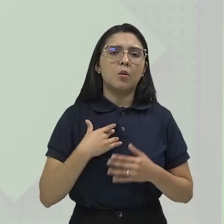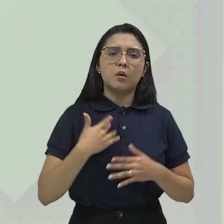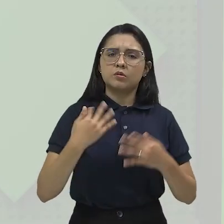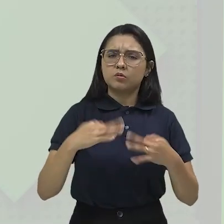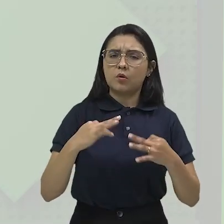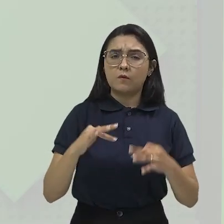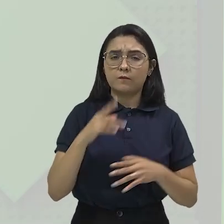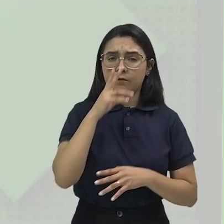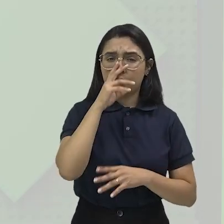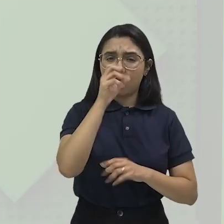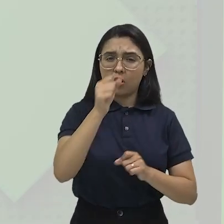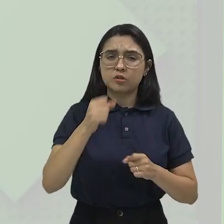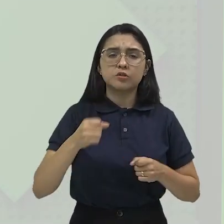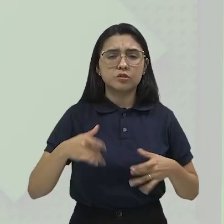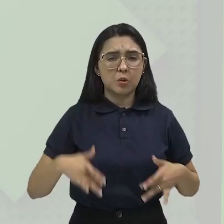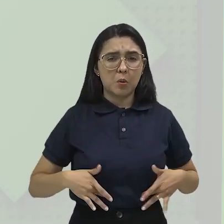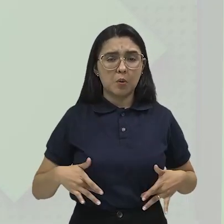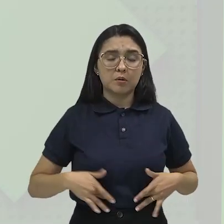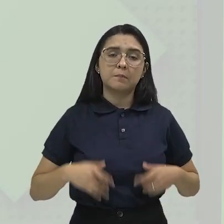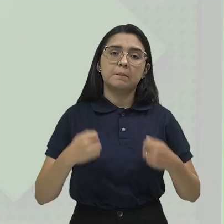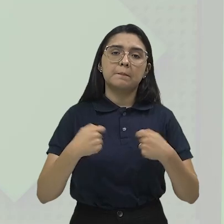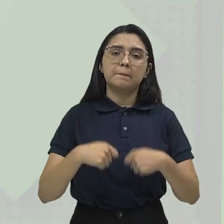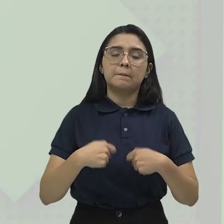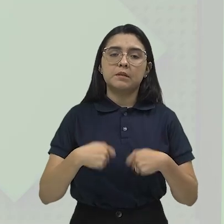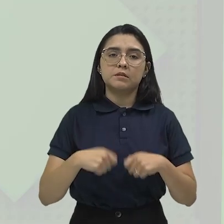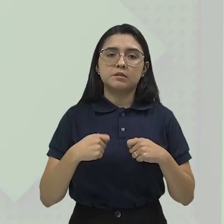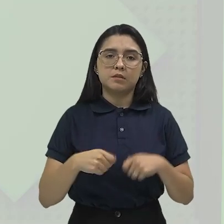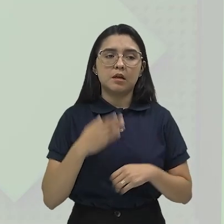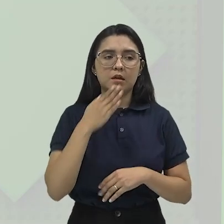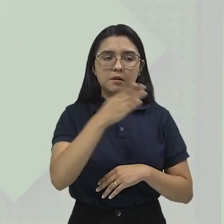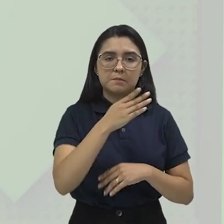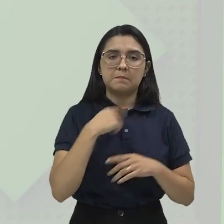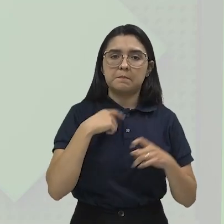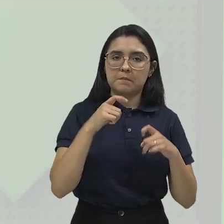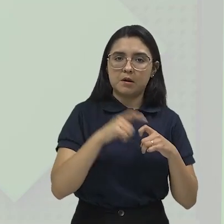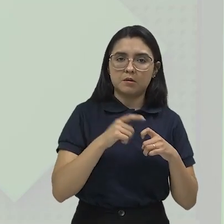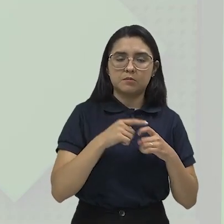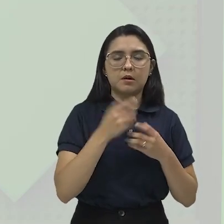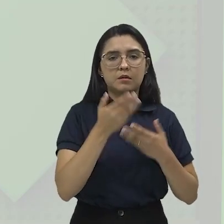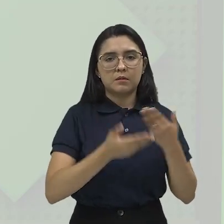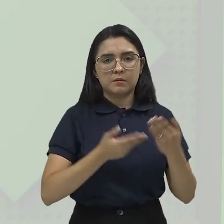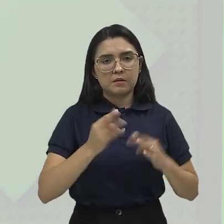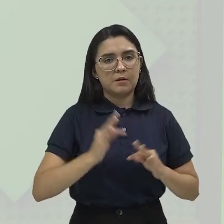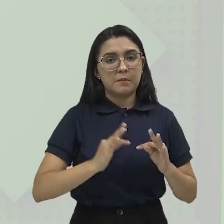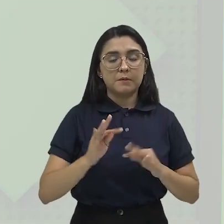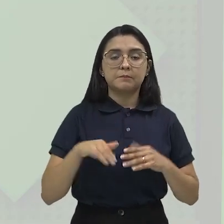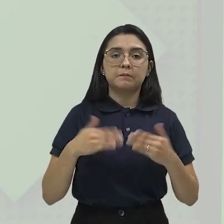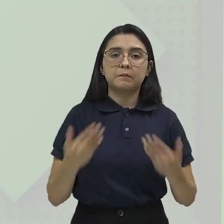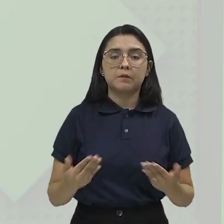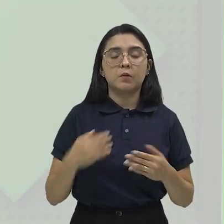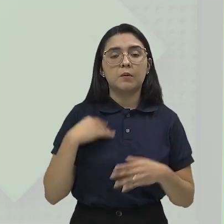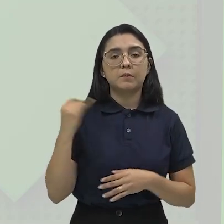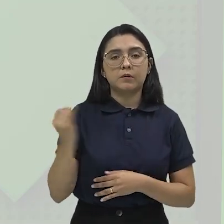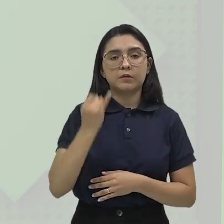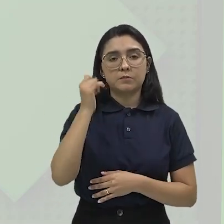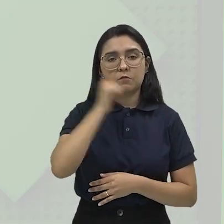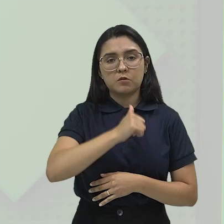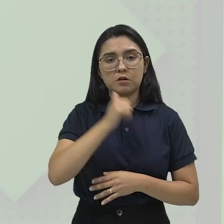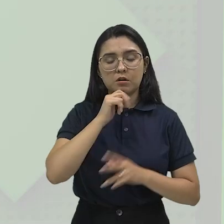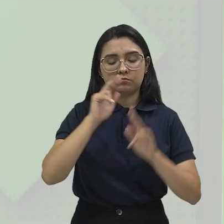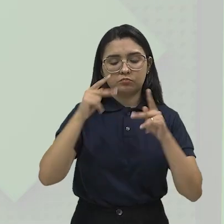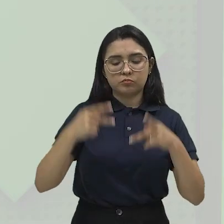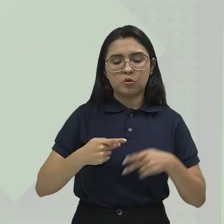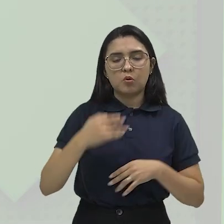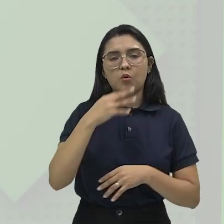né? Que é importante ter um acompanhamento médico, tá certo? Então, é bem importante que a mulher se conheça o seu